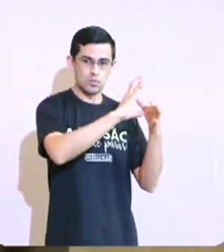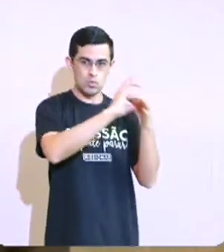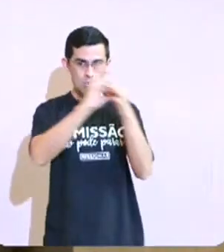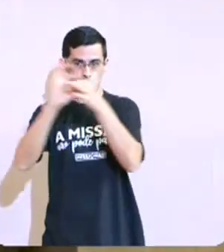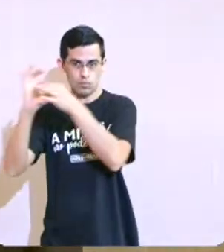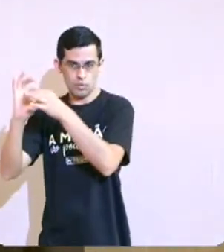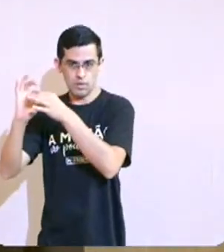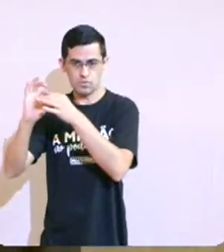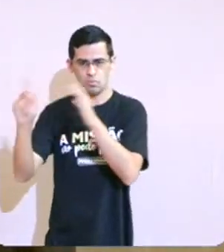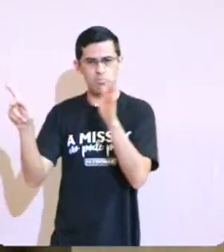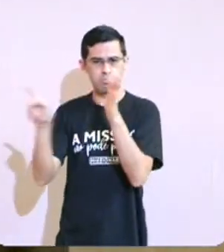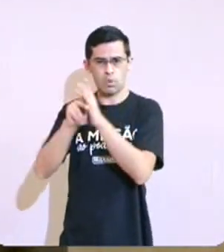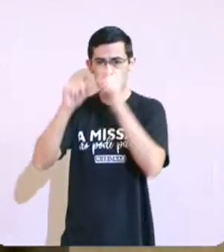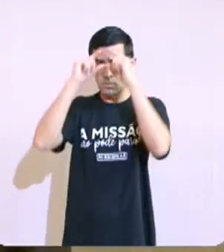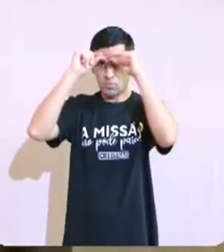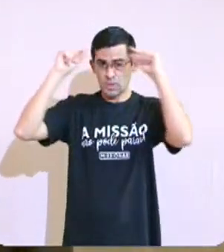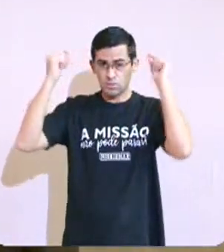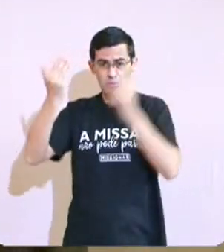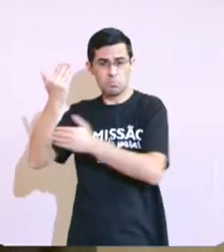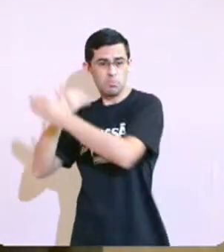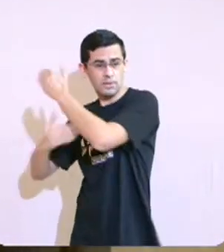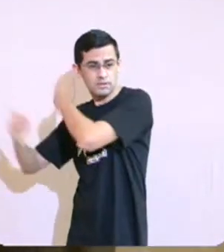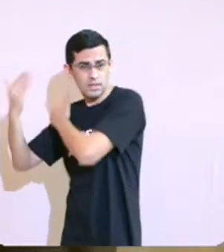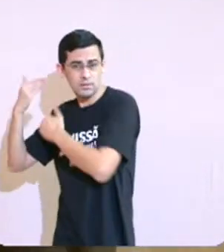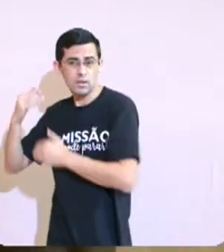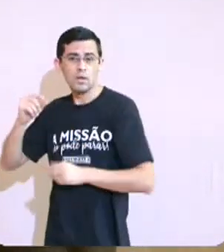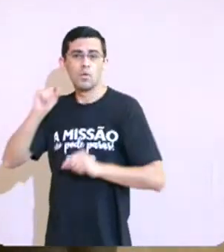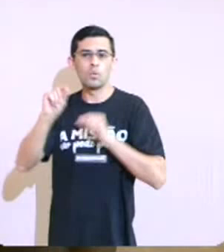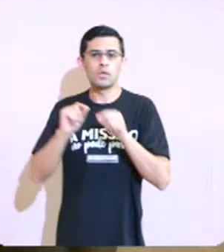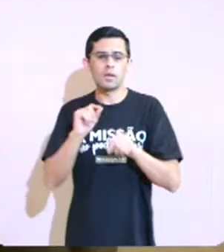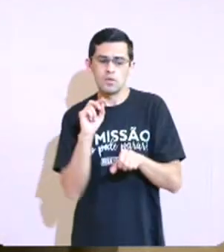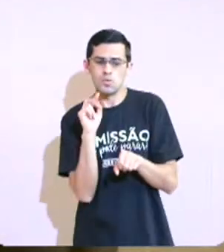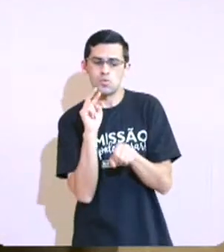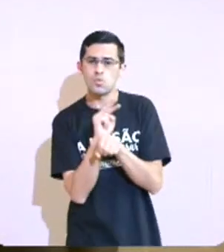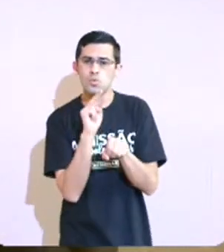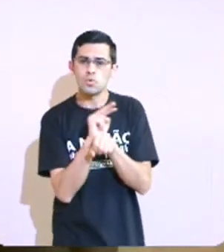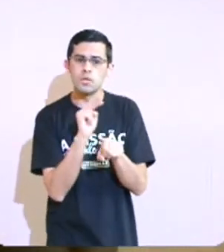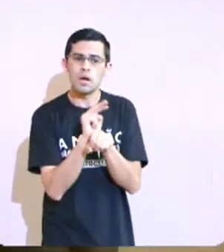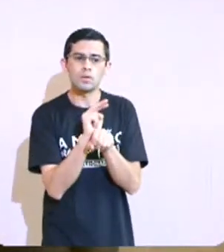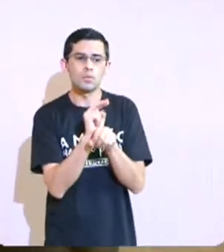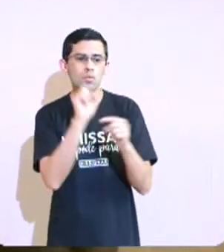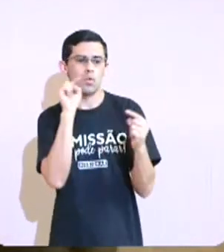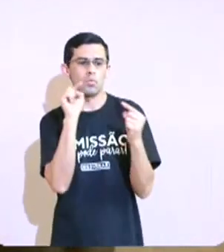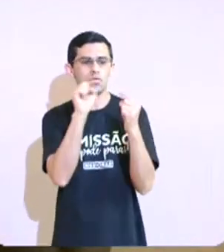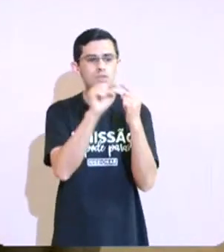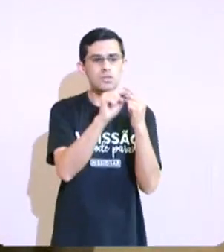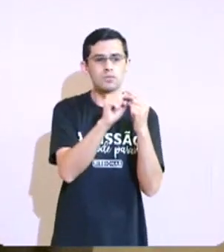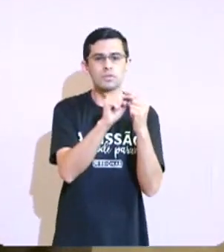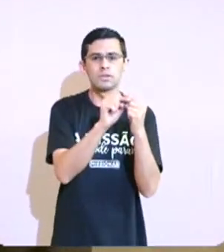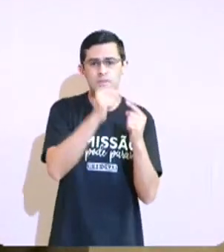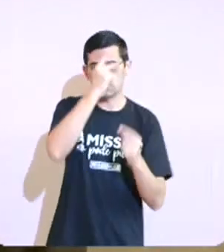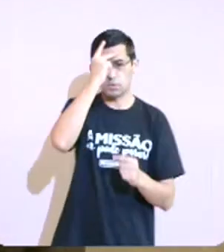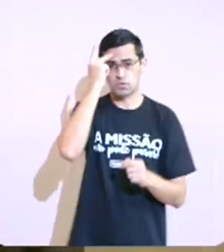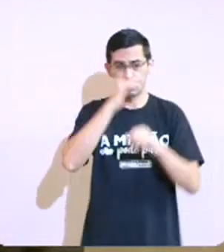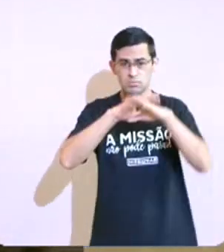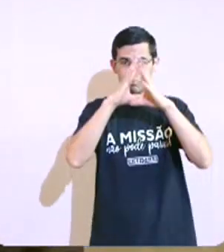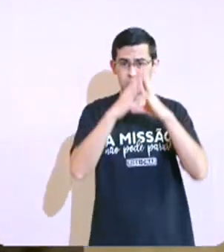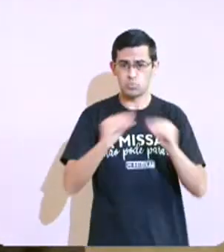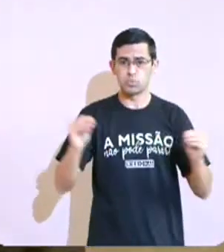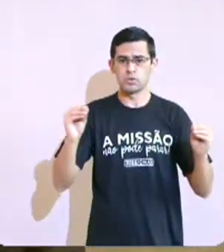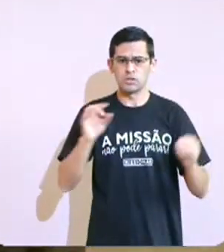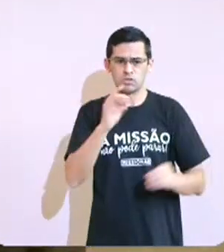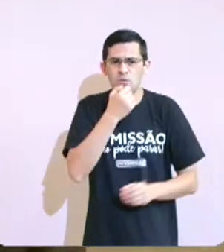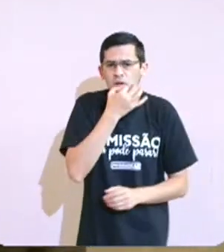da língua grega do Novo Testamento é um tratamento com o objetivo terapêutico, de cura. Não é apenas